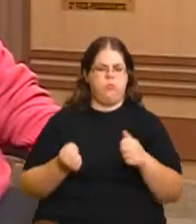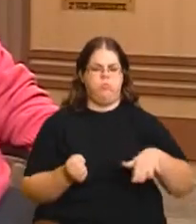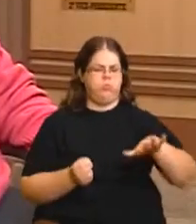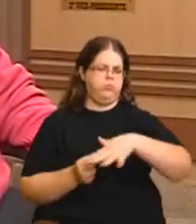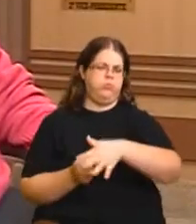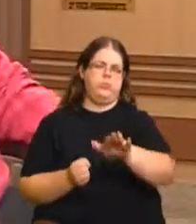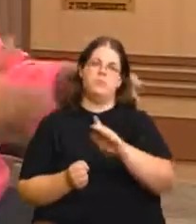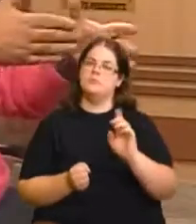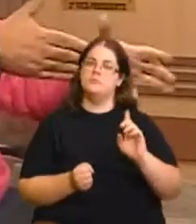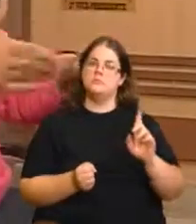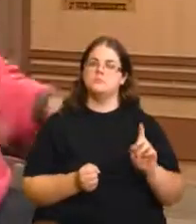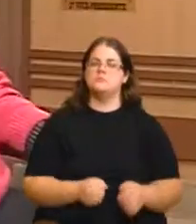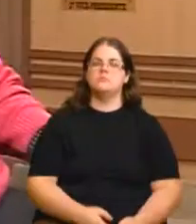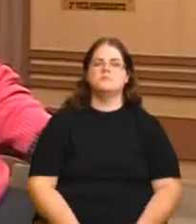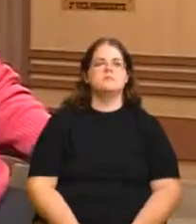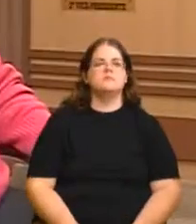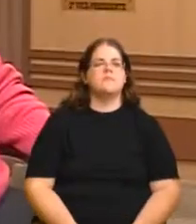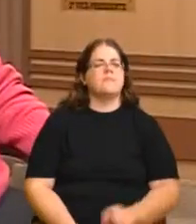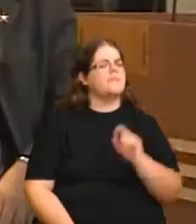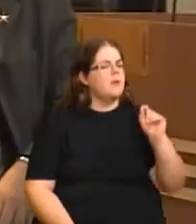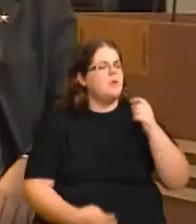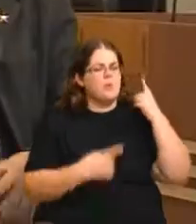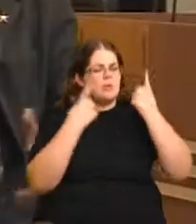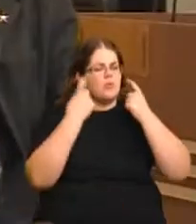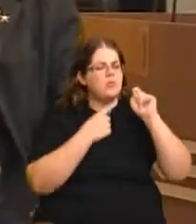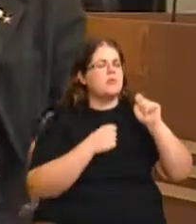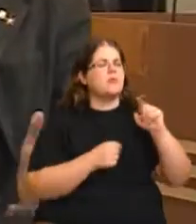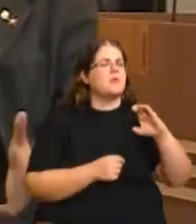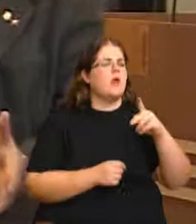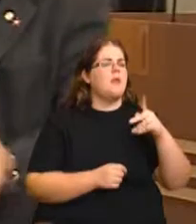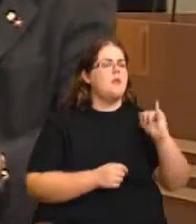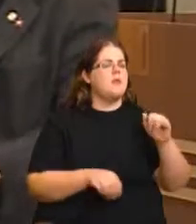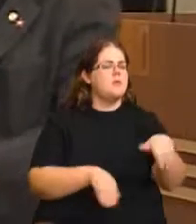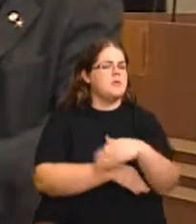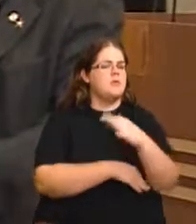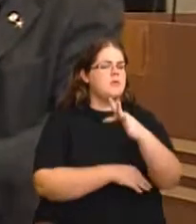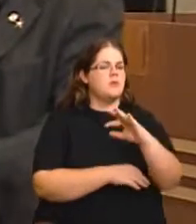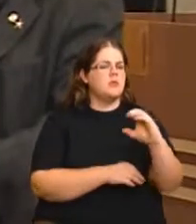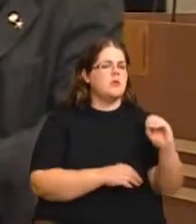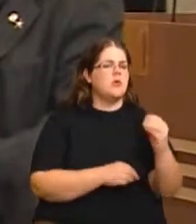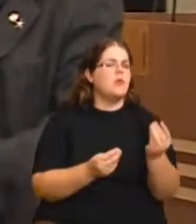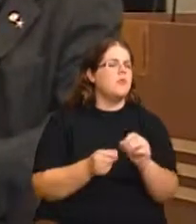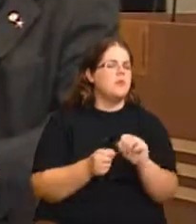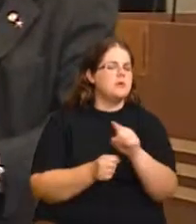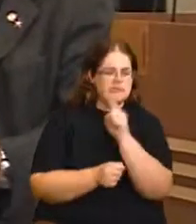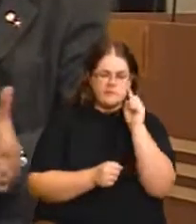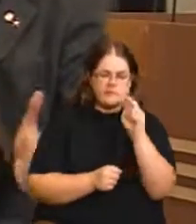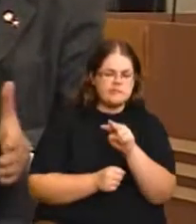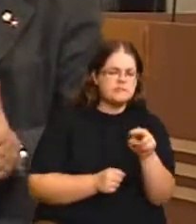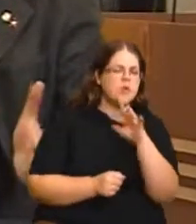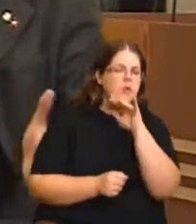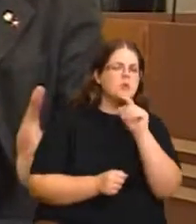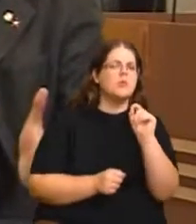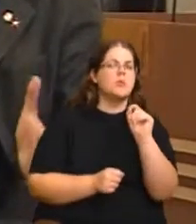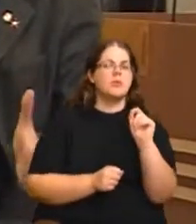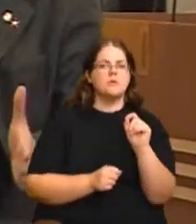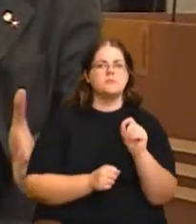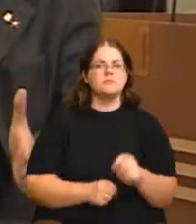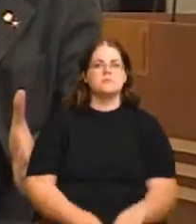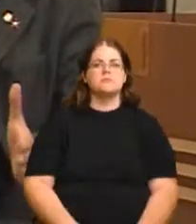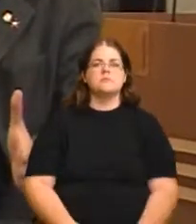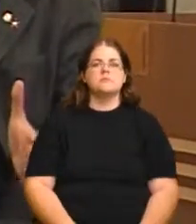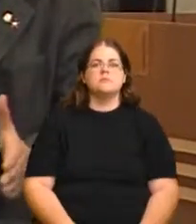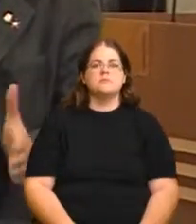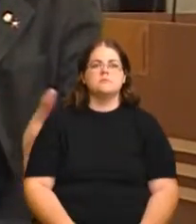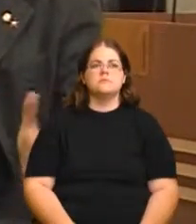execução da obra da Fernando Osório para propor a CPI? Foi o estado que ela acabou se tornando, né, de modo especial do trecho entre a Avenida